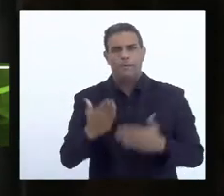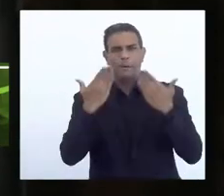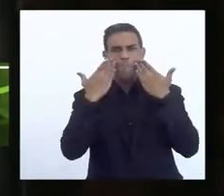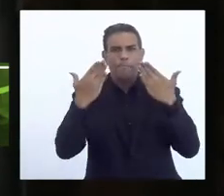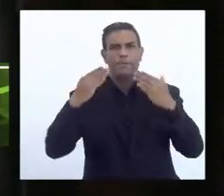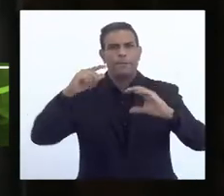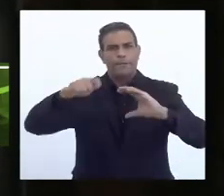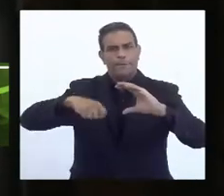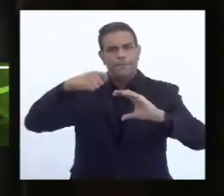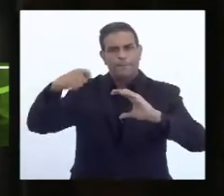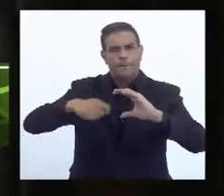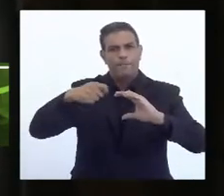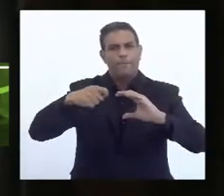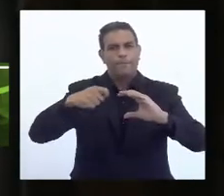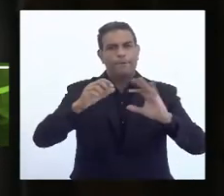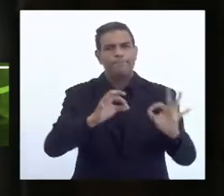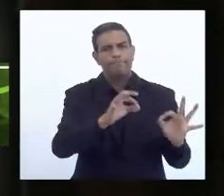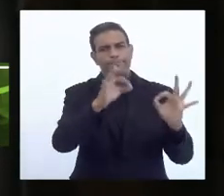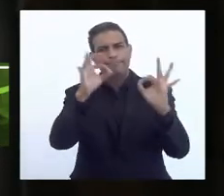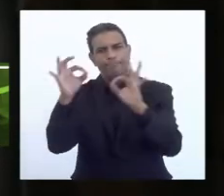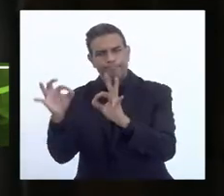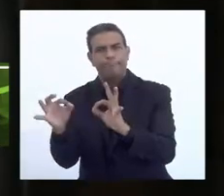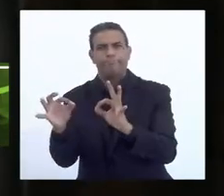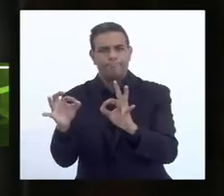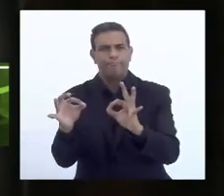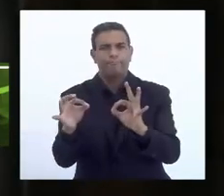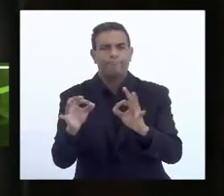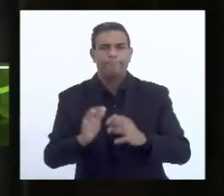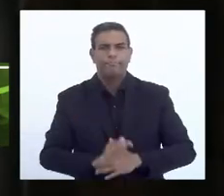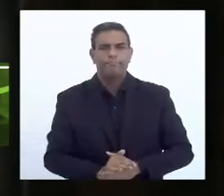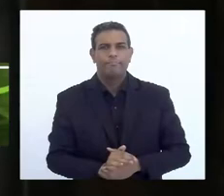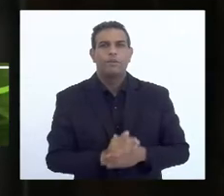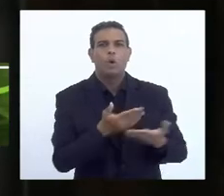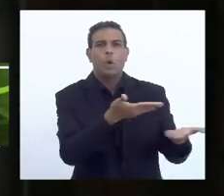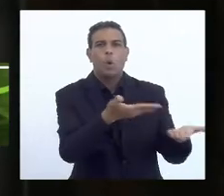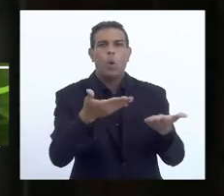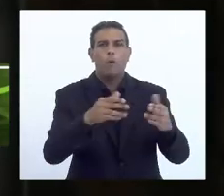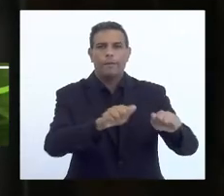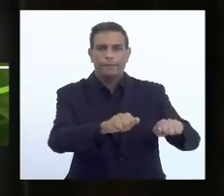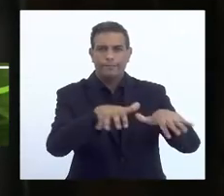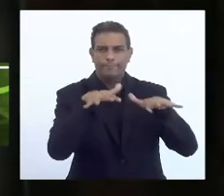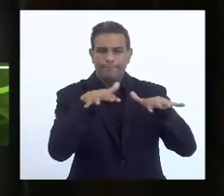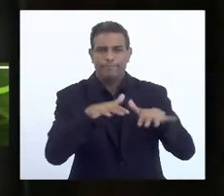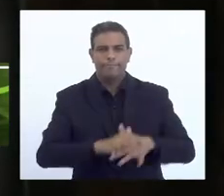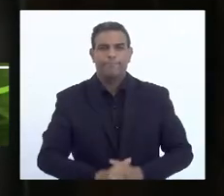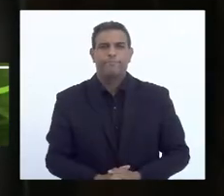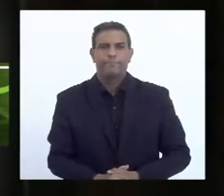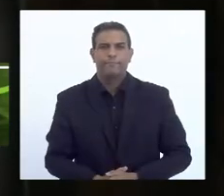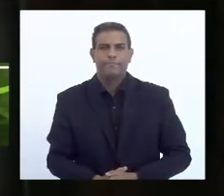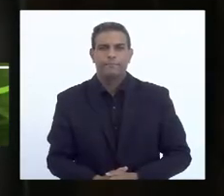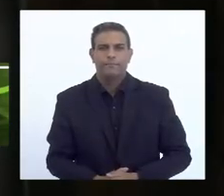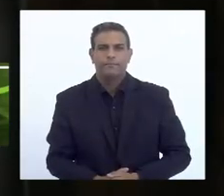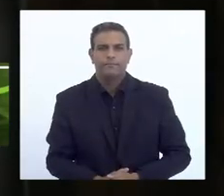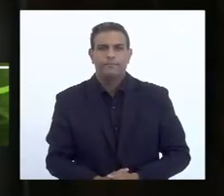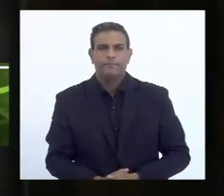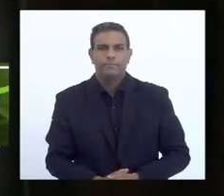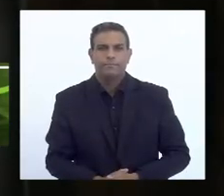para passar, antes de passar a palavra ao plenário.